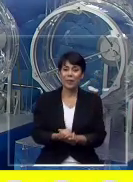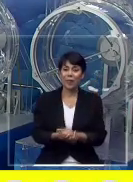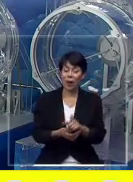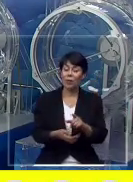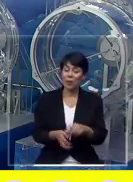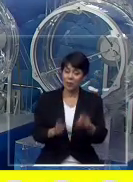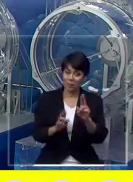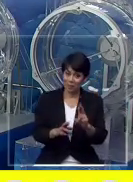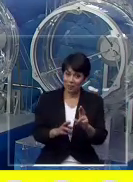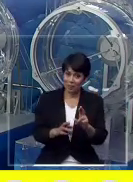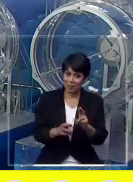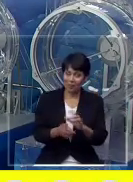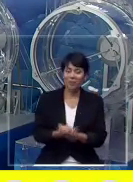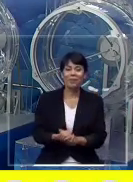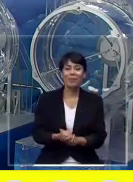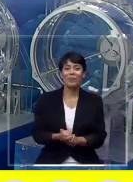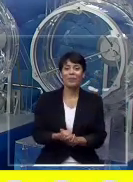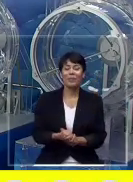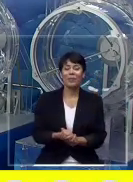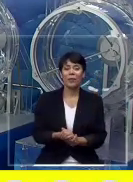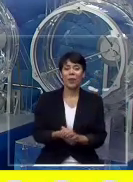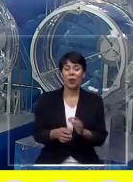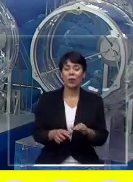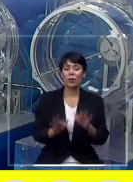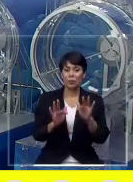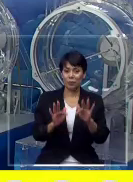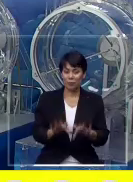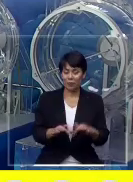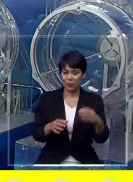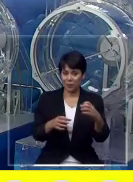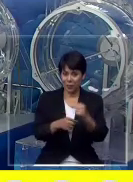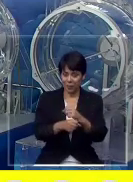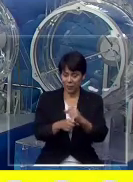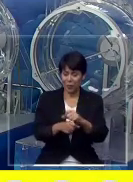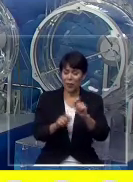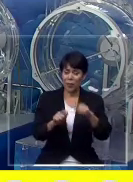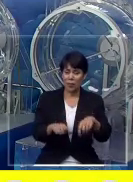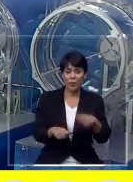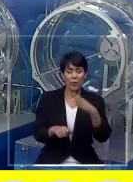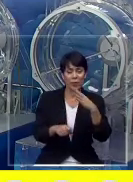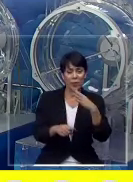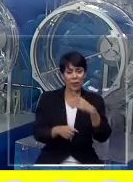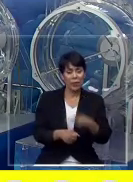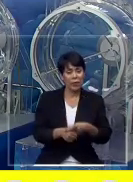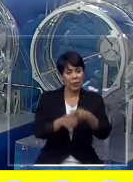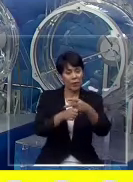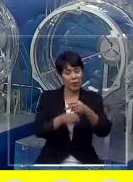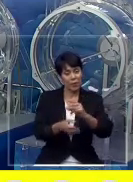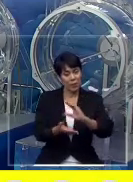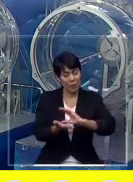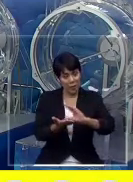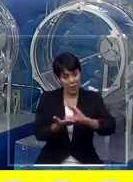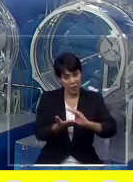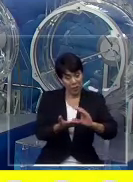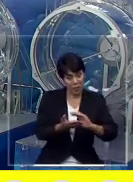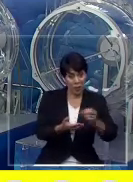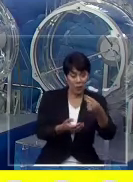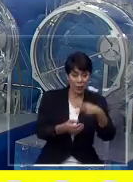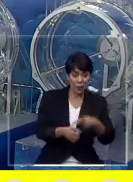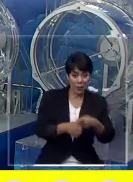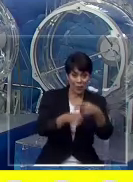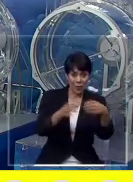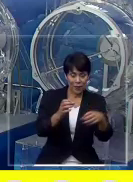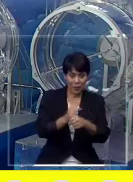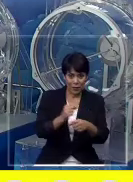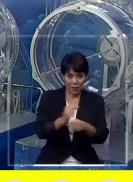que você esperava? Lembrando, logo após a apuração, você poderá saber de onde são as apostas vencedoras, se o prêmio está acumulado. Logo